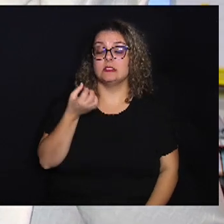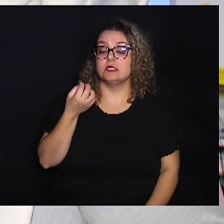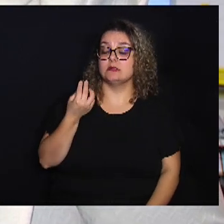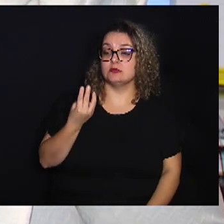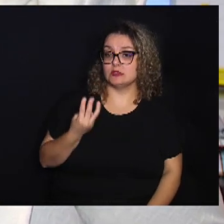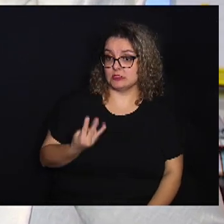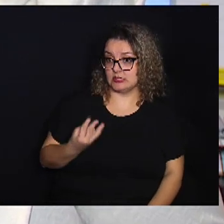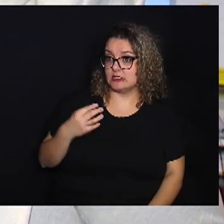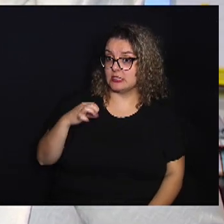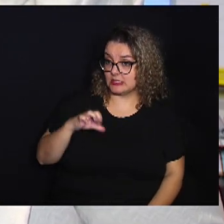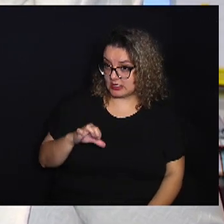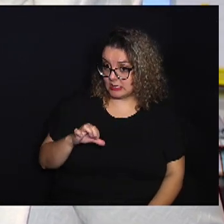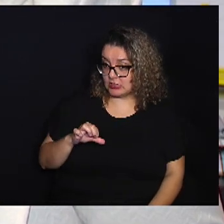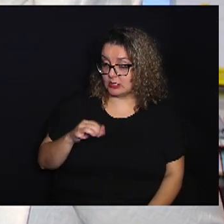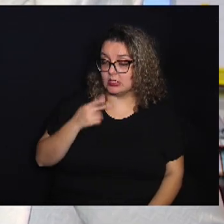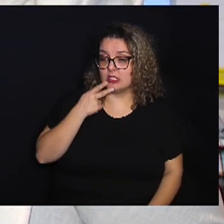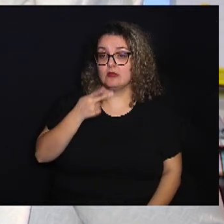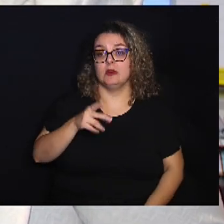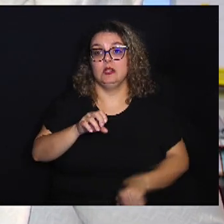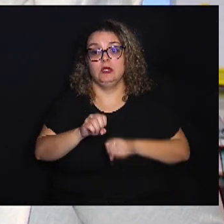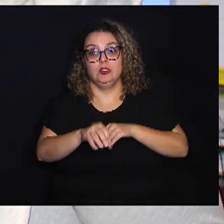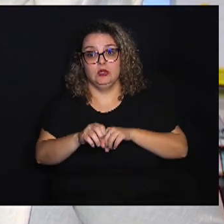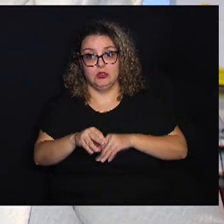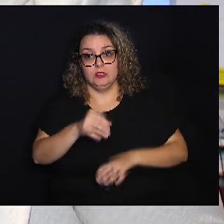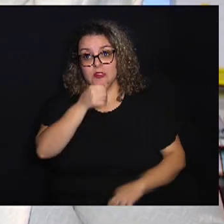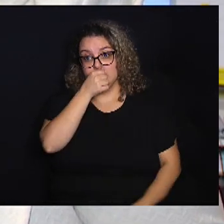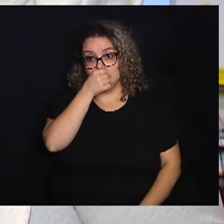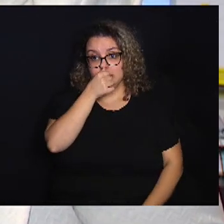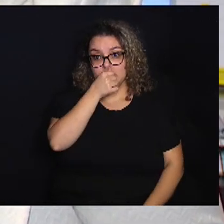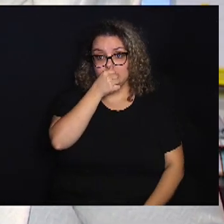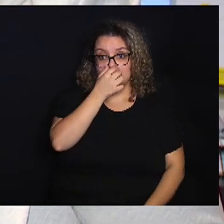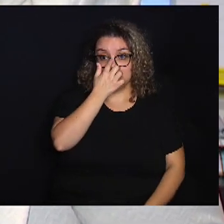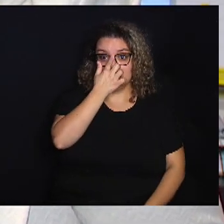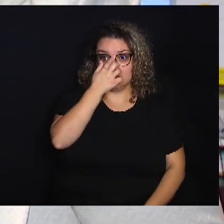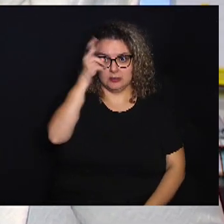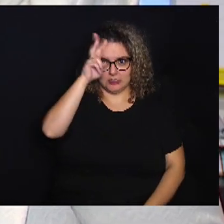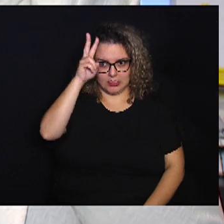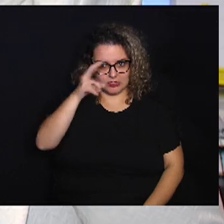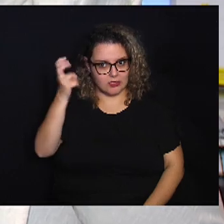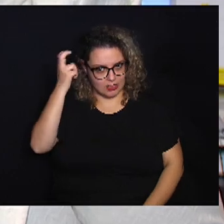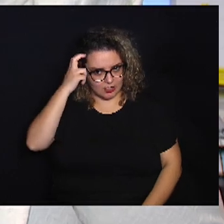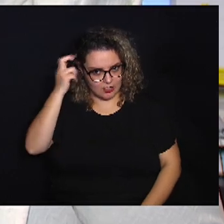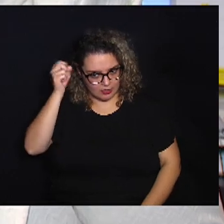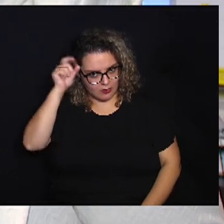10.639, que fala do ensino da história e cultura